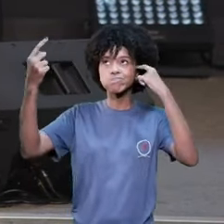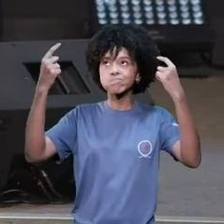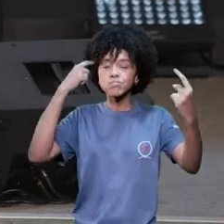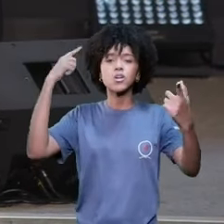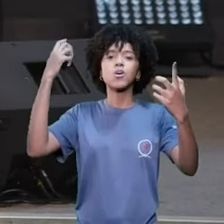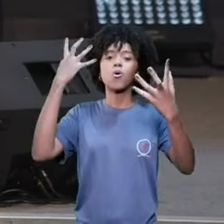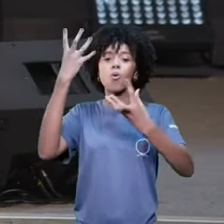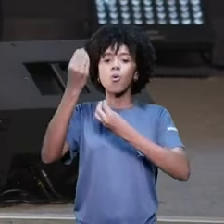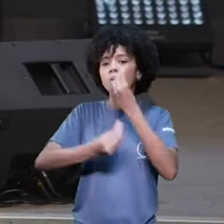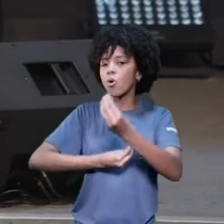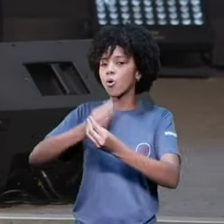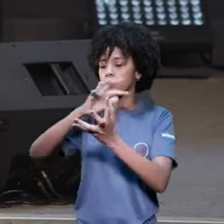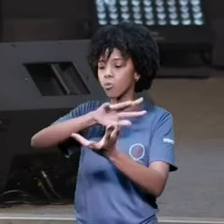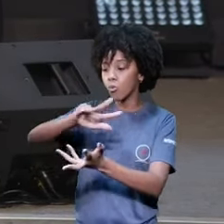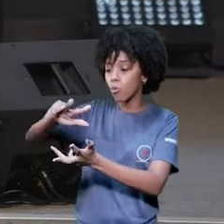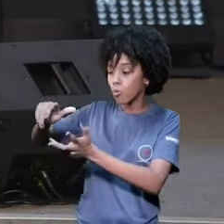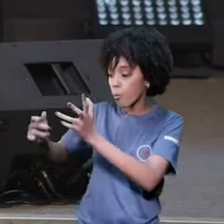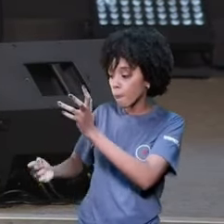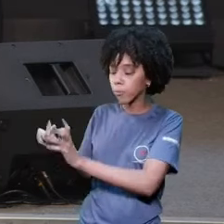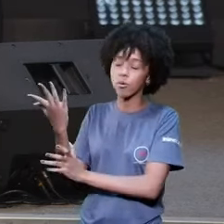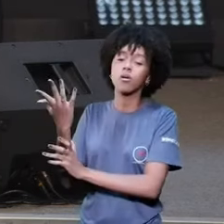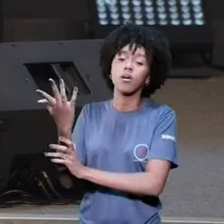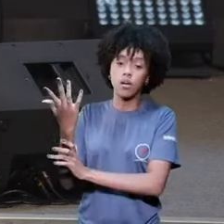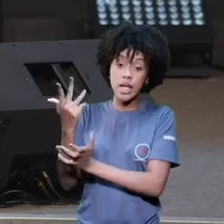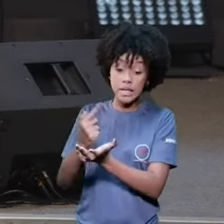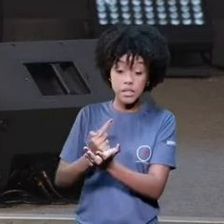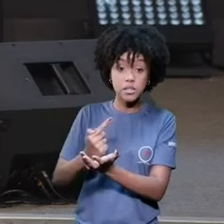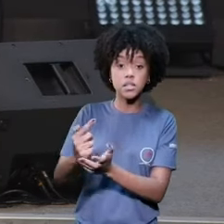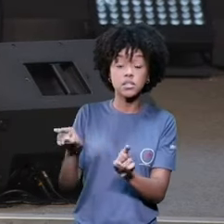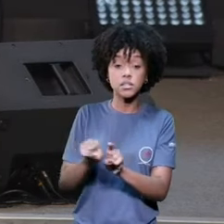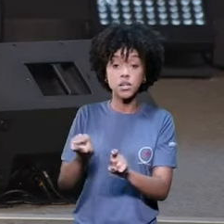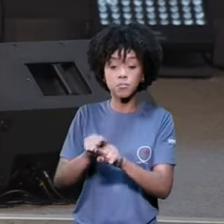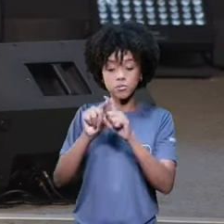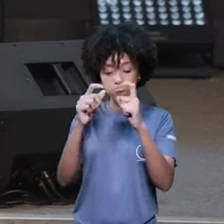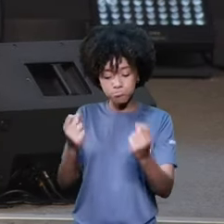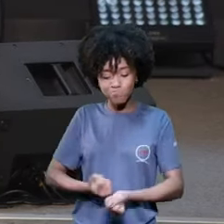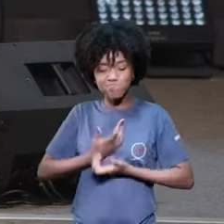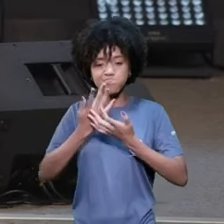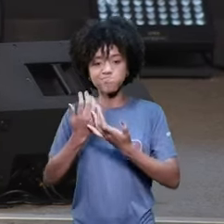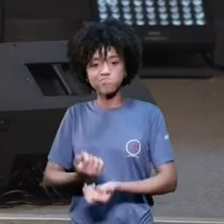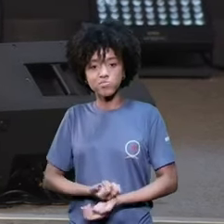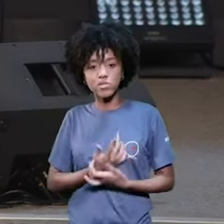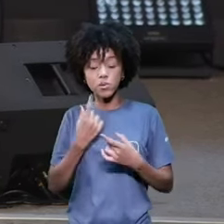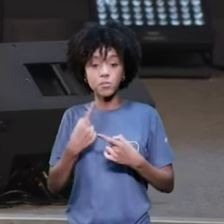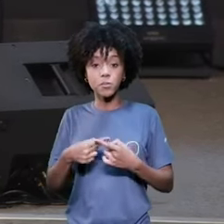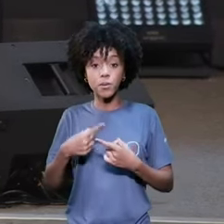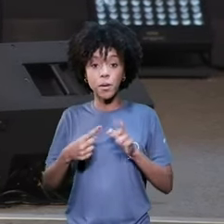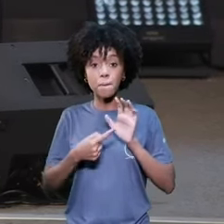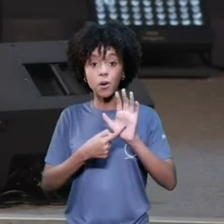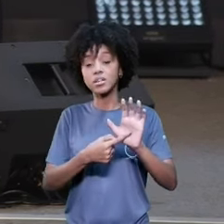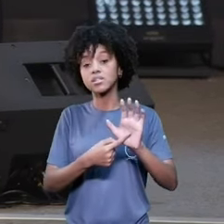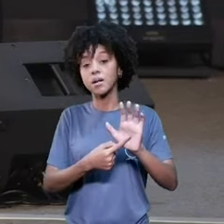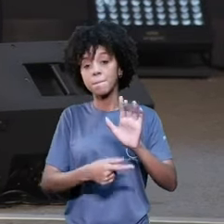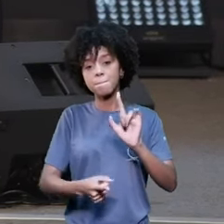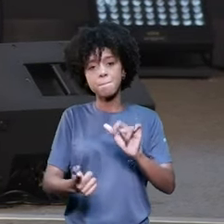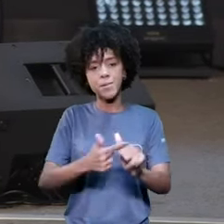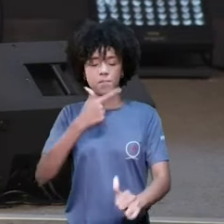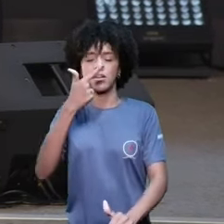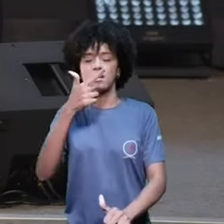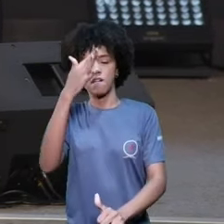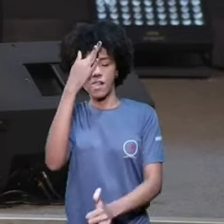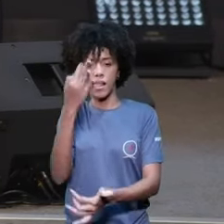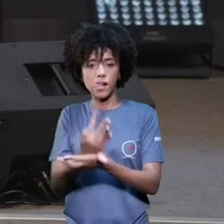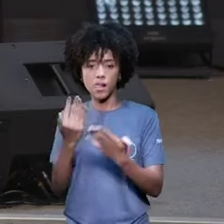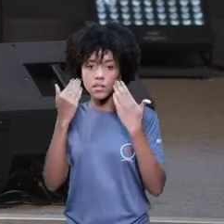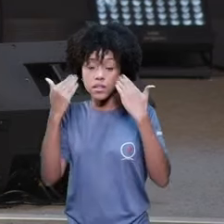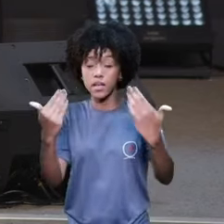começou. Gênesis também é muito inspirador, porque ele trata das primeiras manifestações de fé na Terra, principalmente quando ele fala de